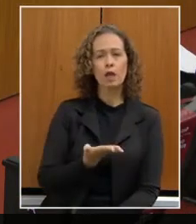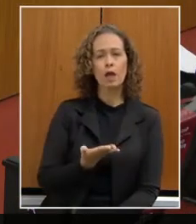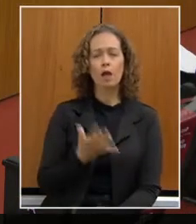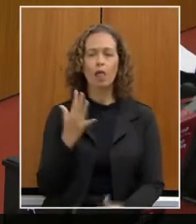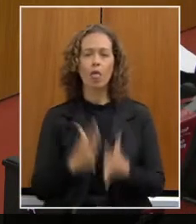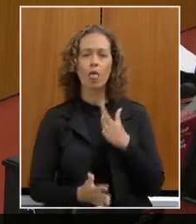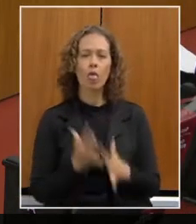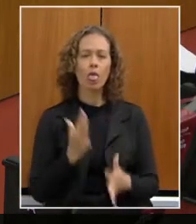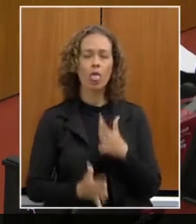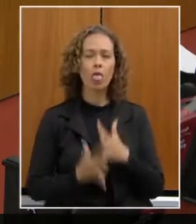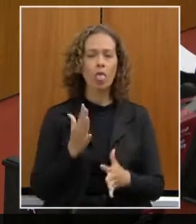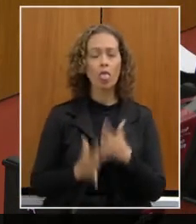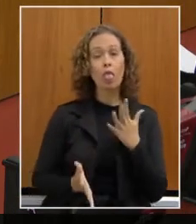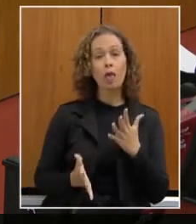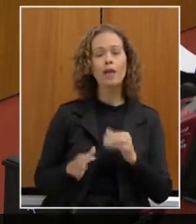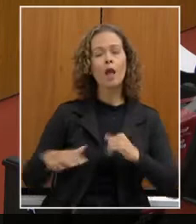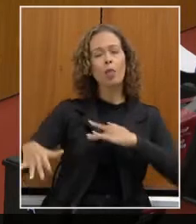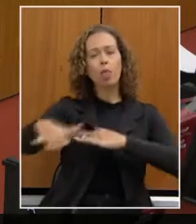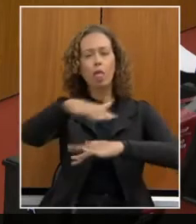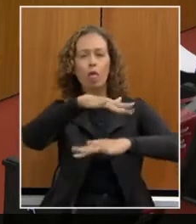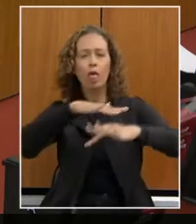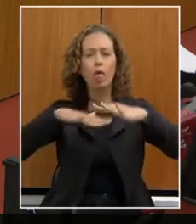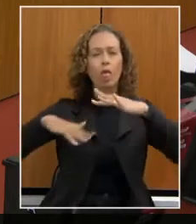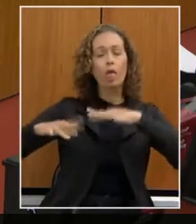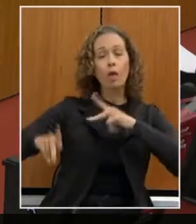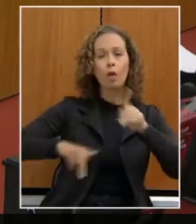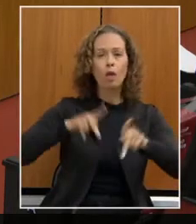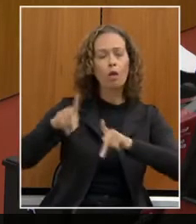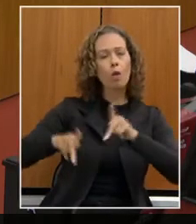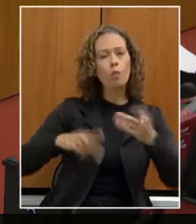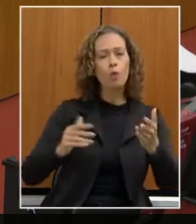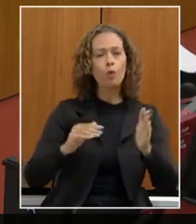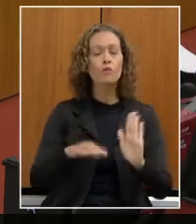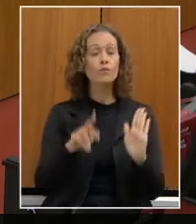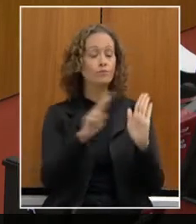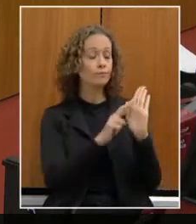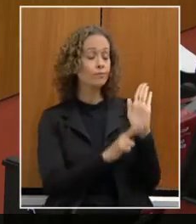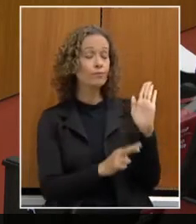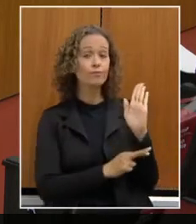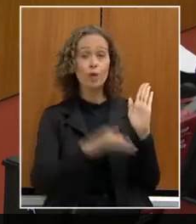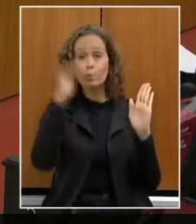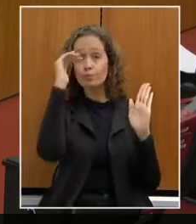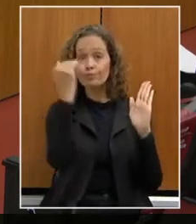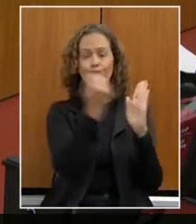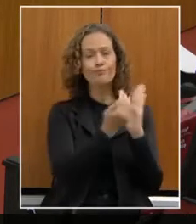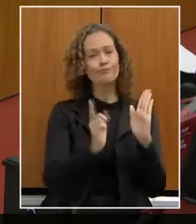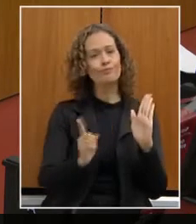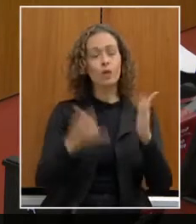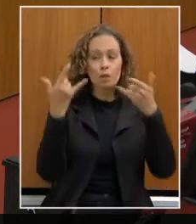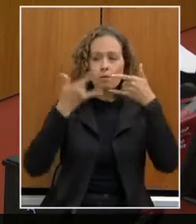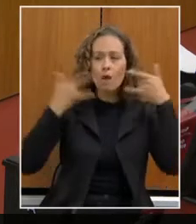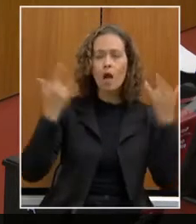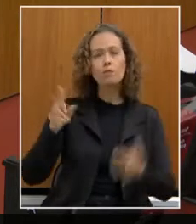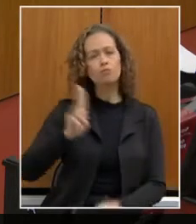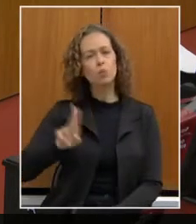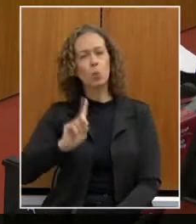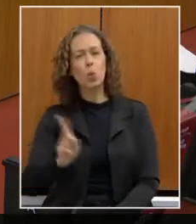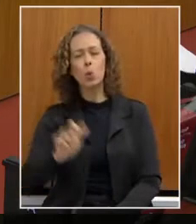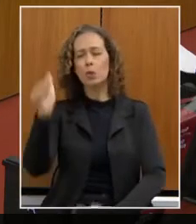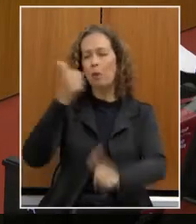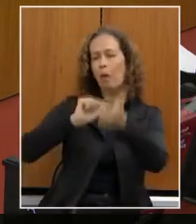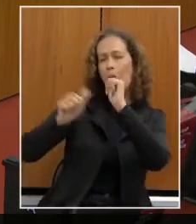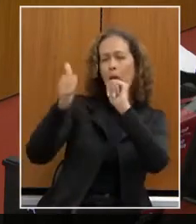e se aglomeram e sem obediência às normas sanitárias. Eles não usam máscara, há consumo de muita bebida